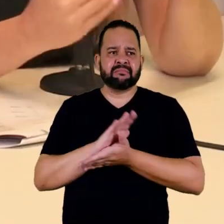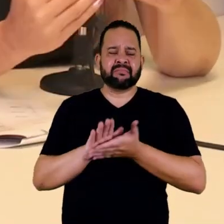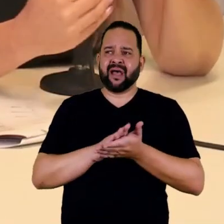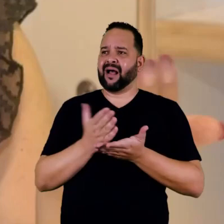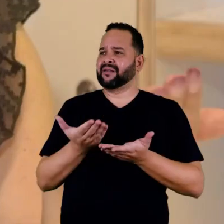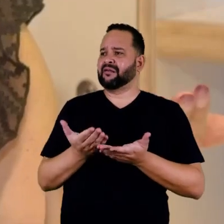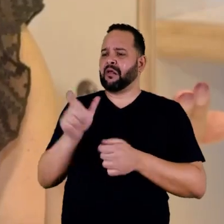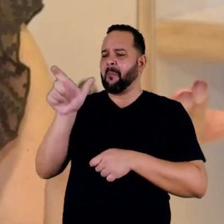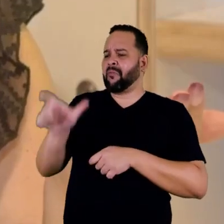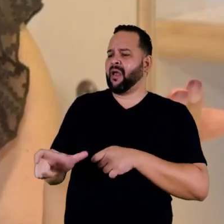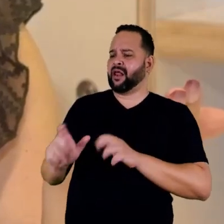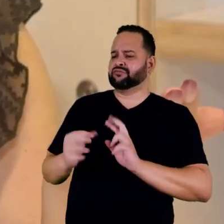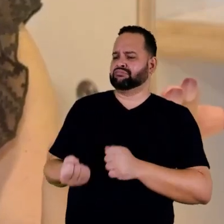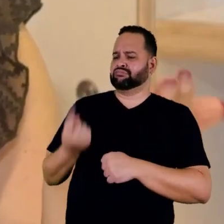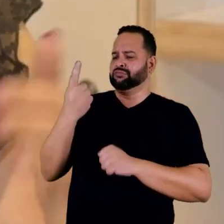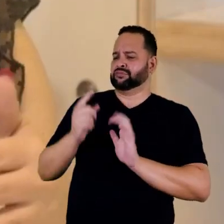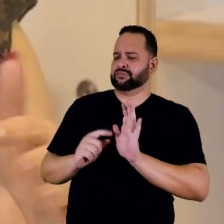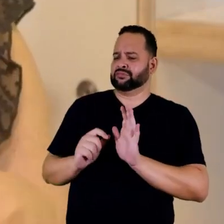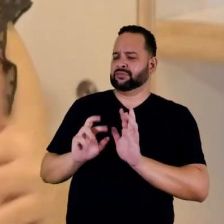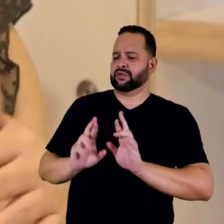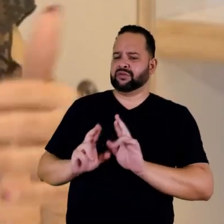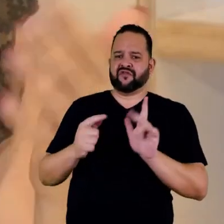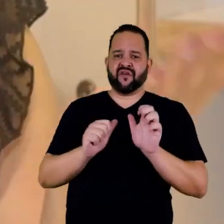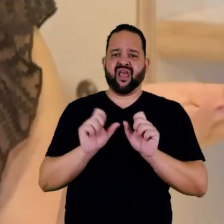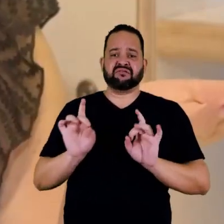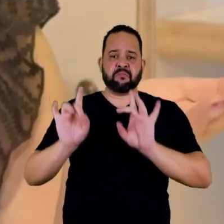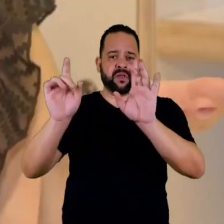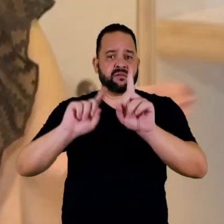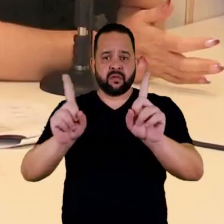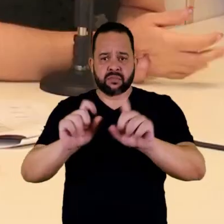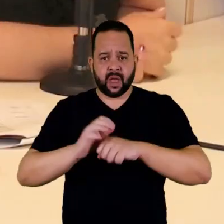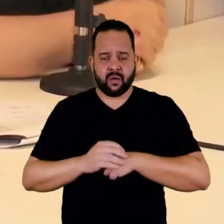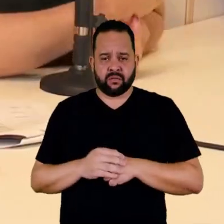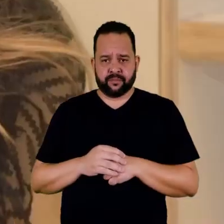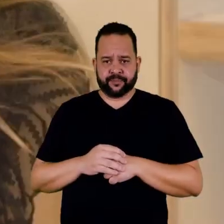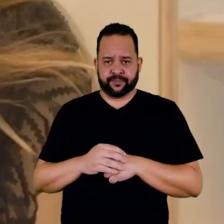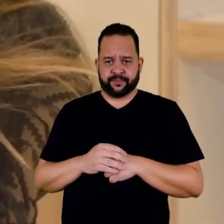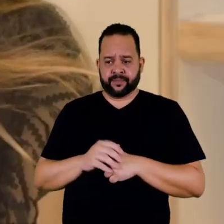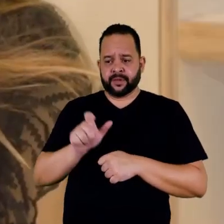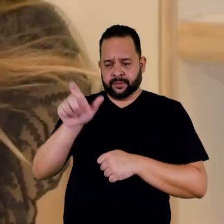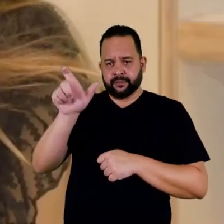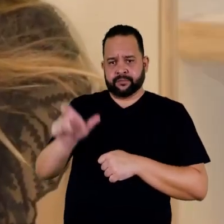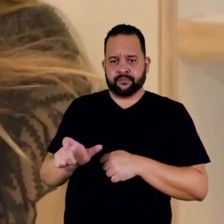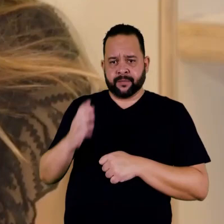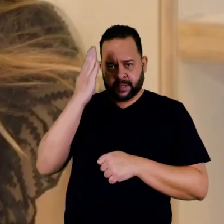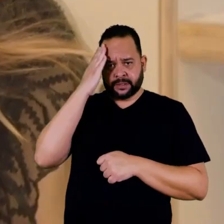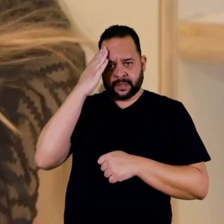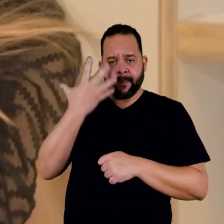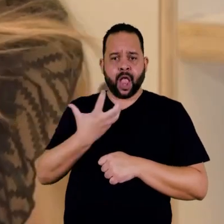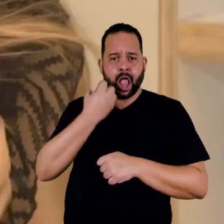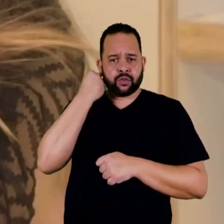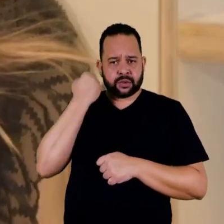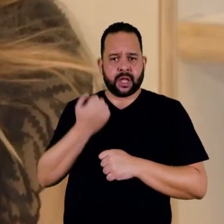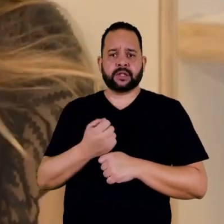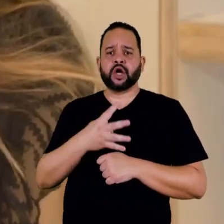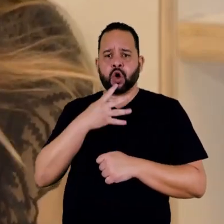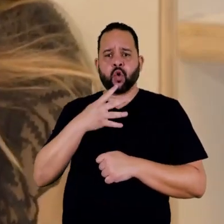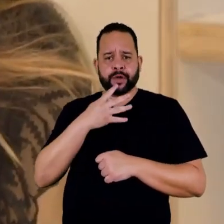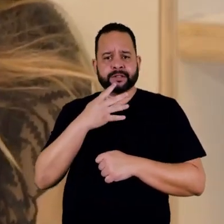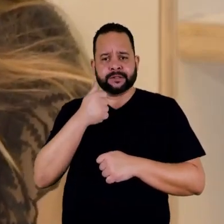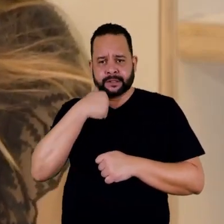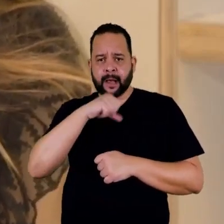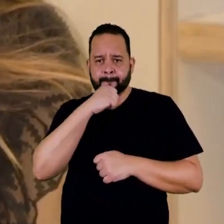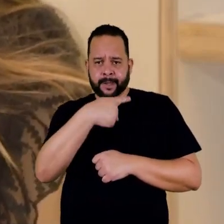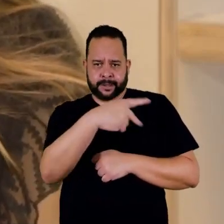Ah é o diferente Ah é o especial a Paula sabia que ela era uma irmã adotada ela conhecia a